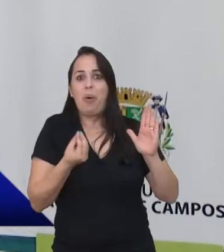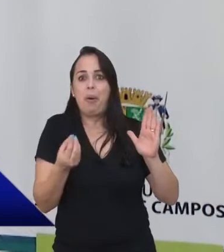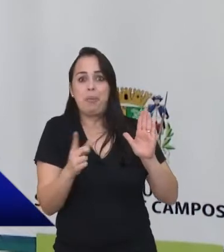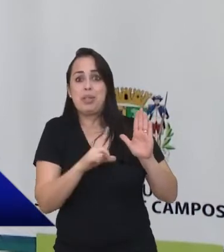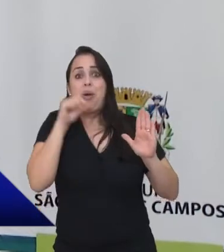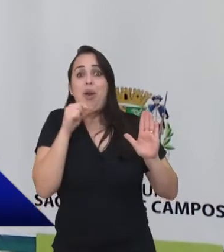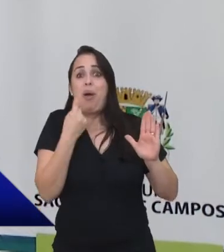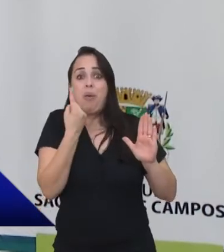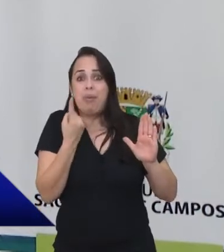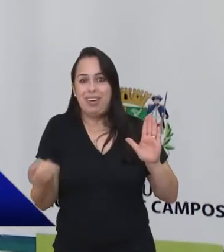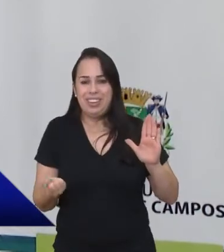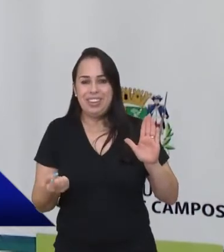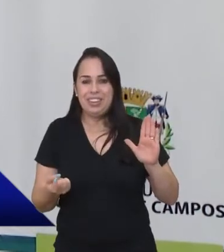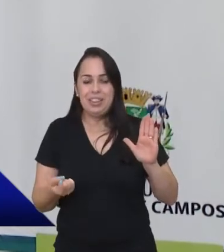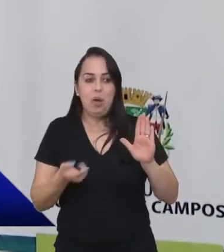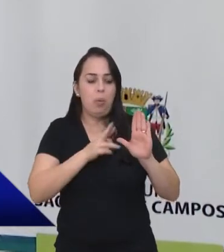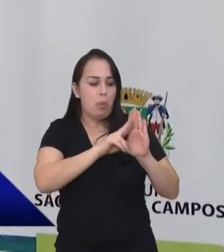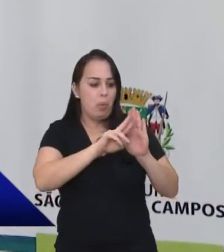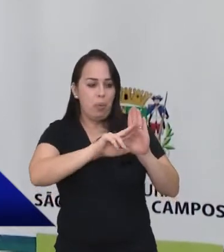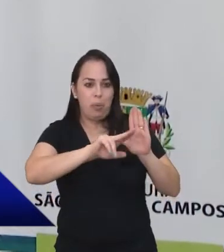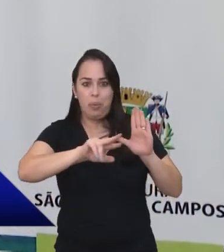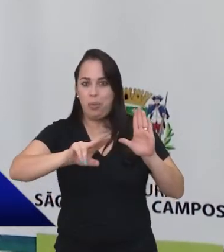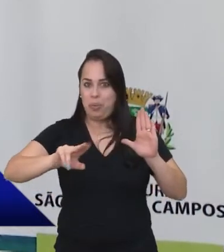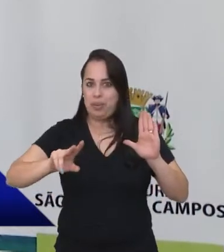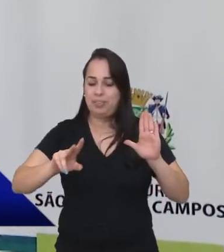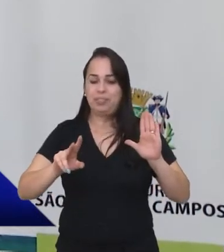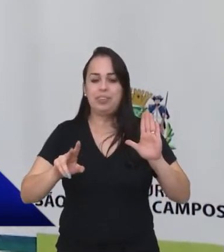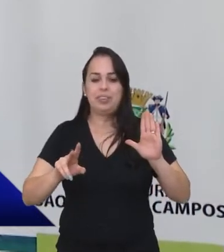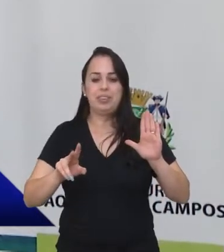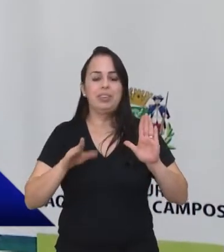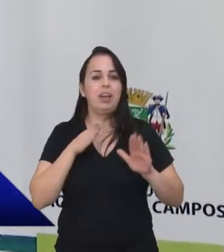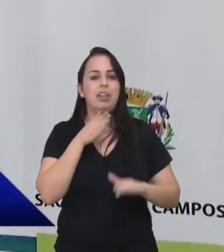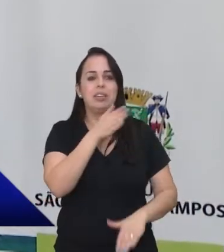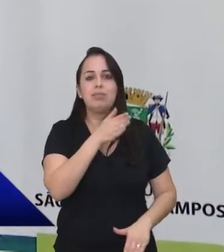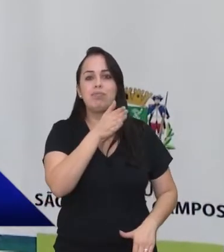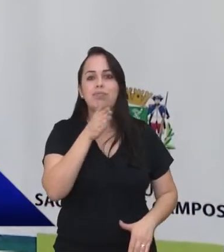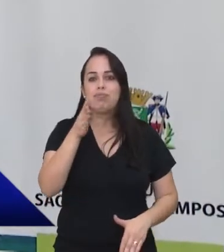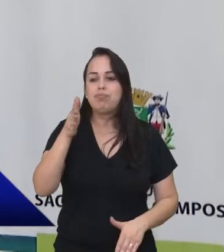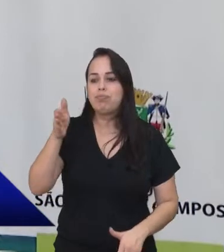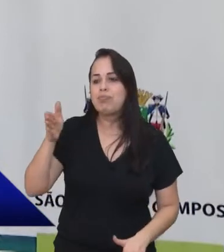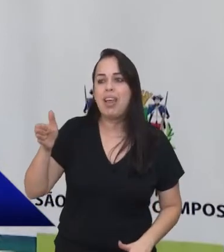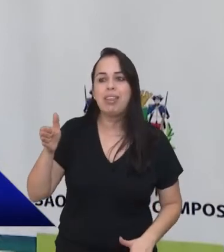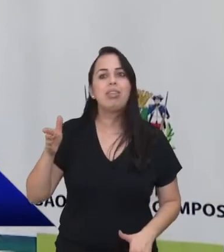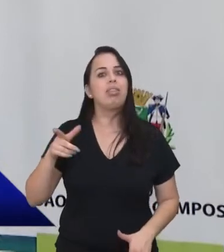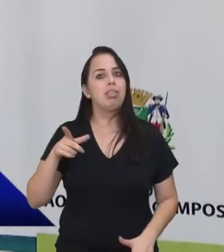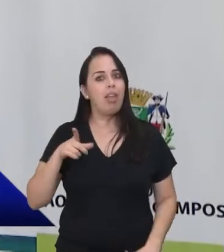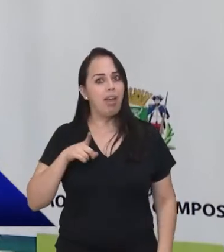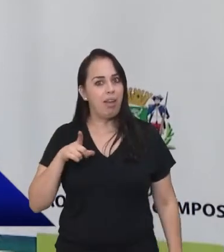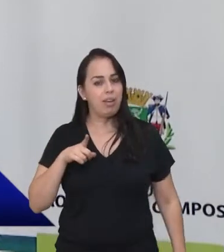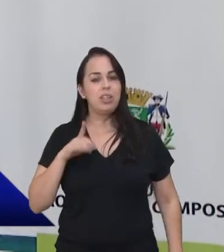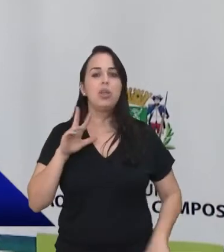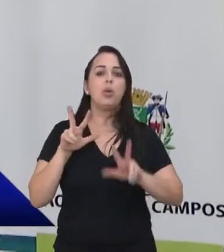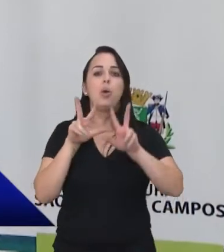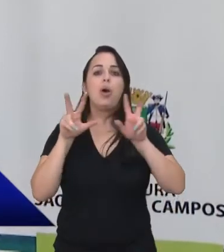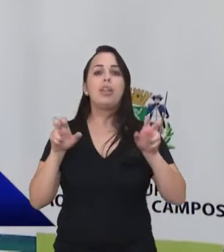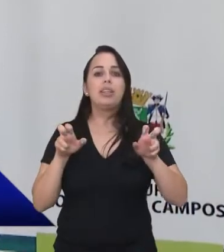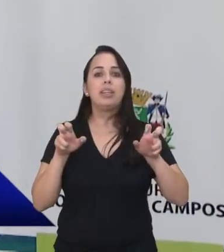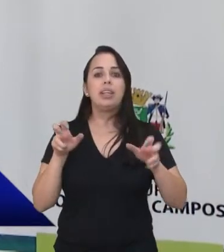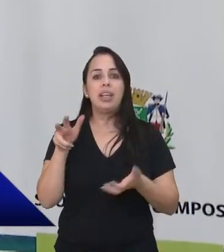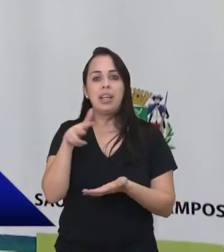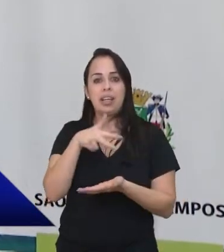Guerra o difícil vai ser escolher só algumas para participar porque como são muitas né mas ela tem todos os cantos de São José programação e